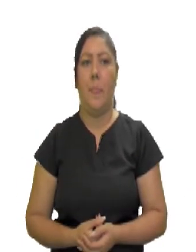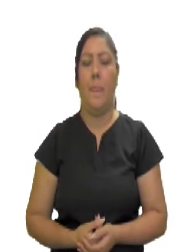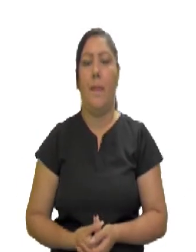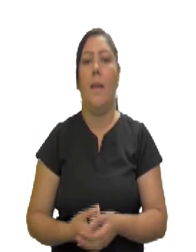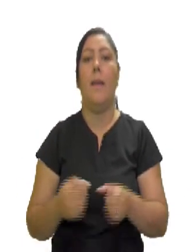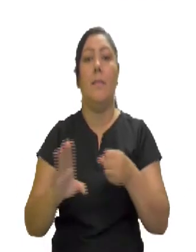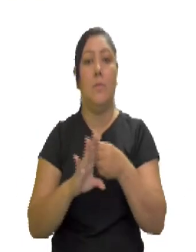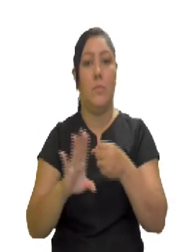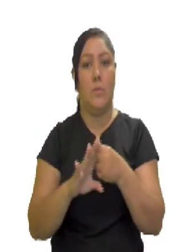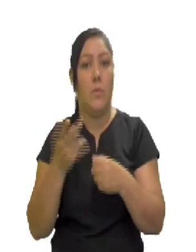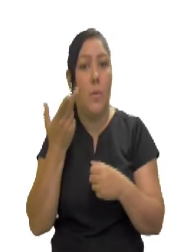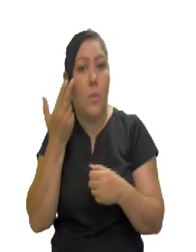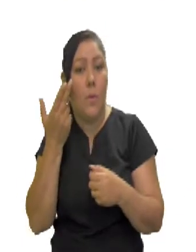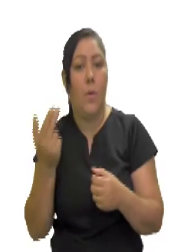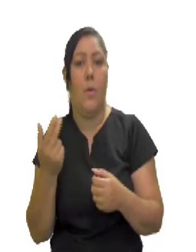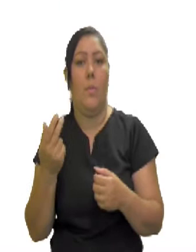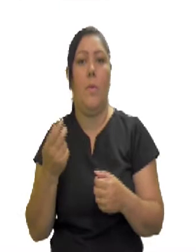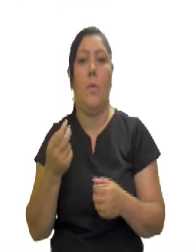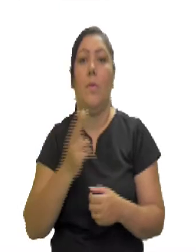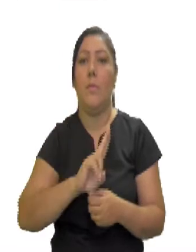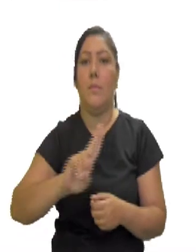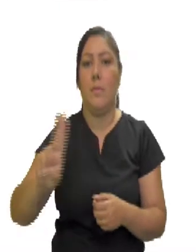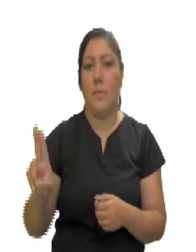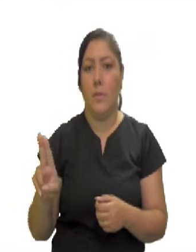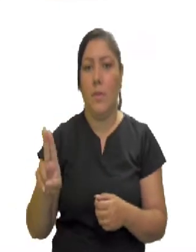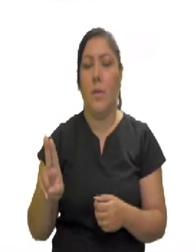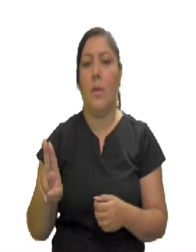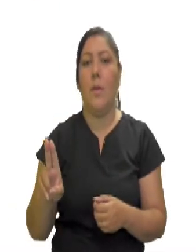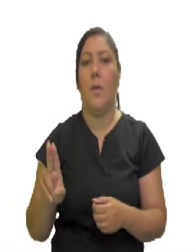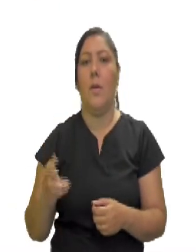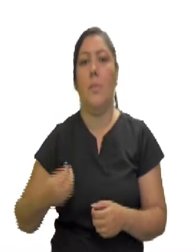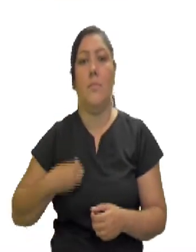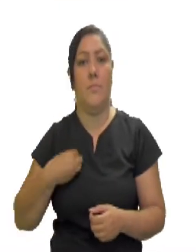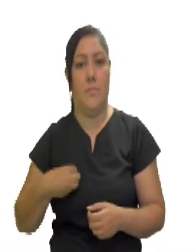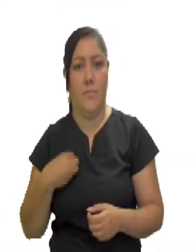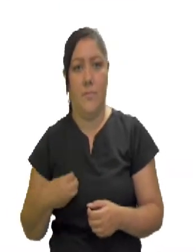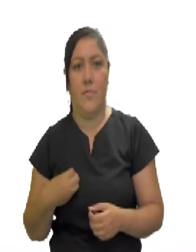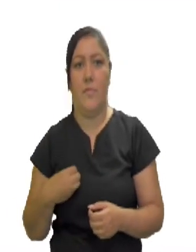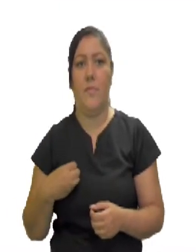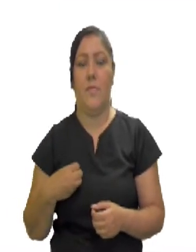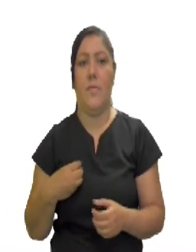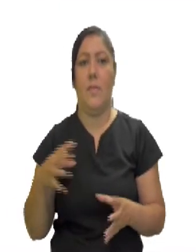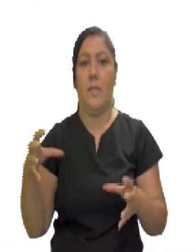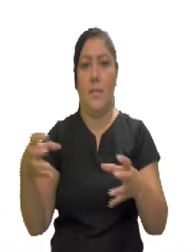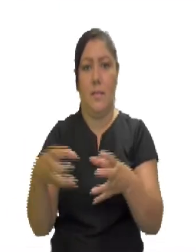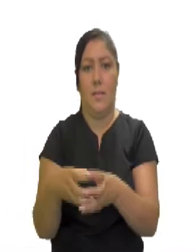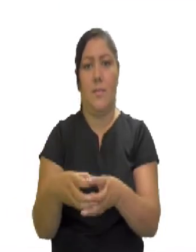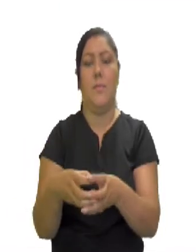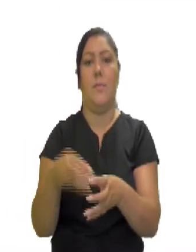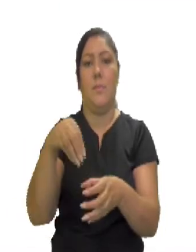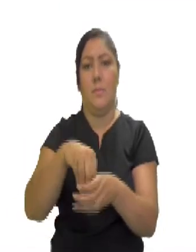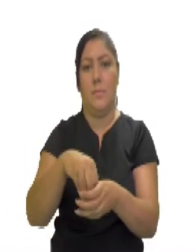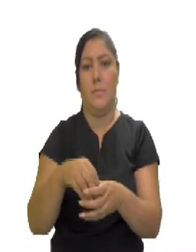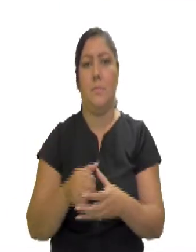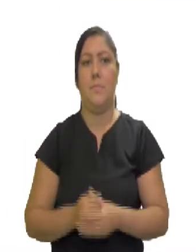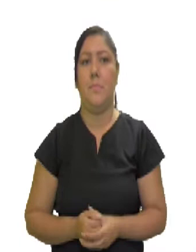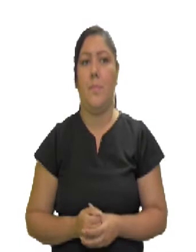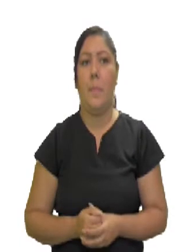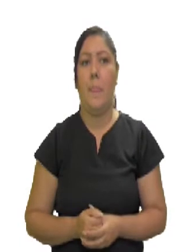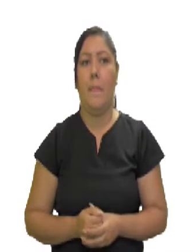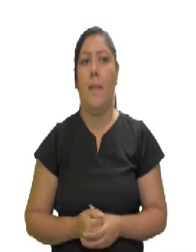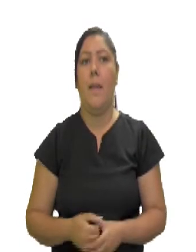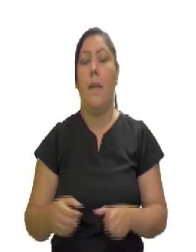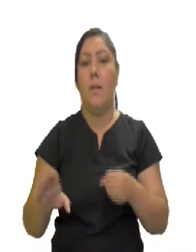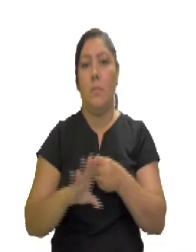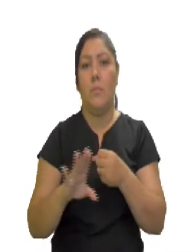próprio é aquele que dá nome a um ser da mesma espécie. Eu tenho um cachorro, um substantivo